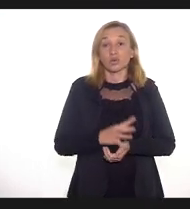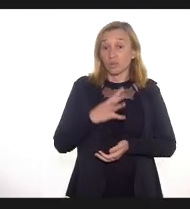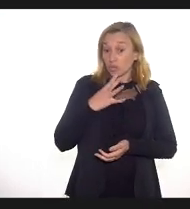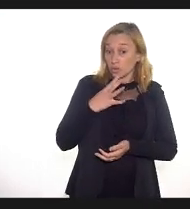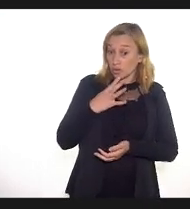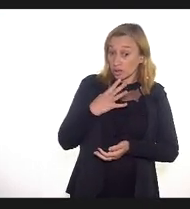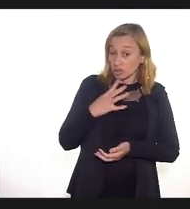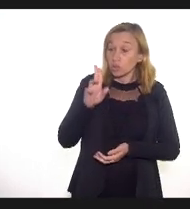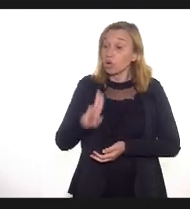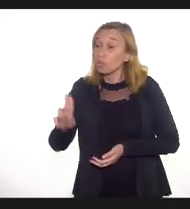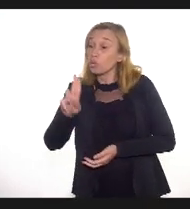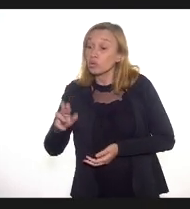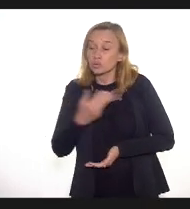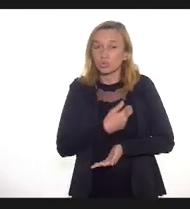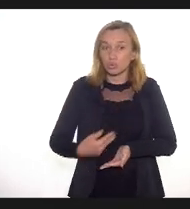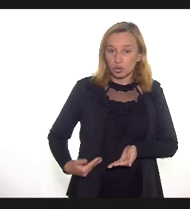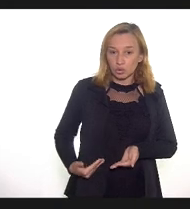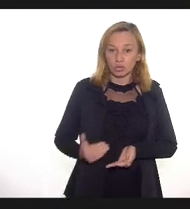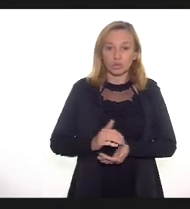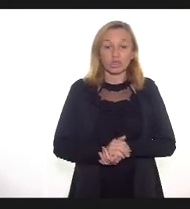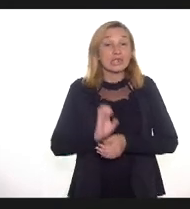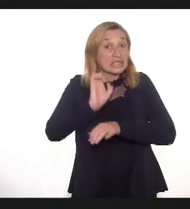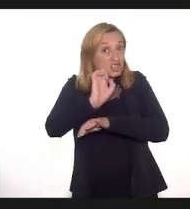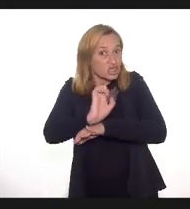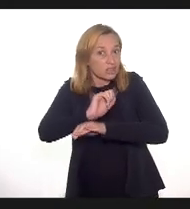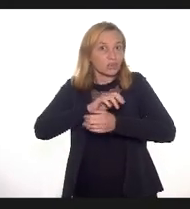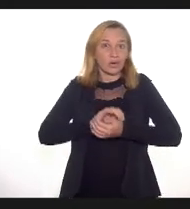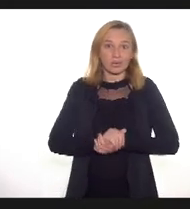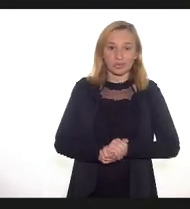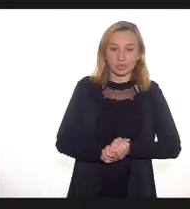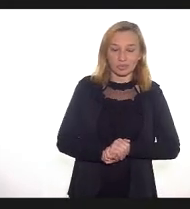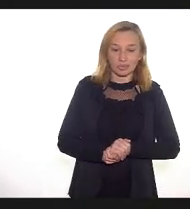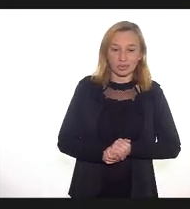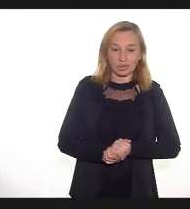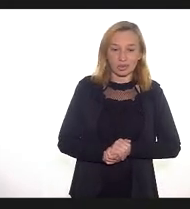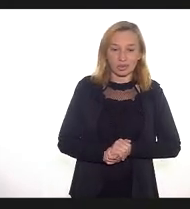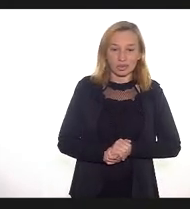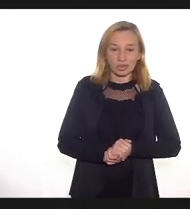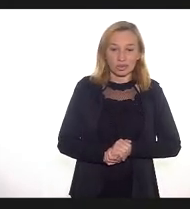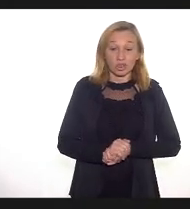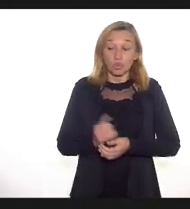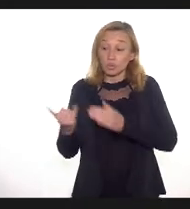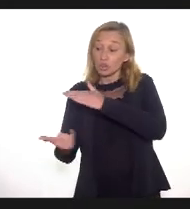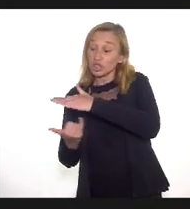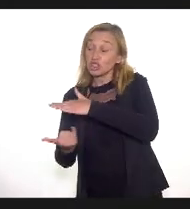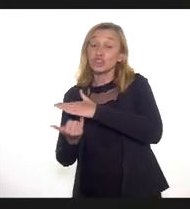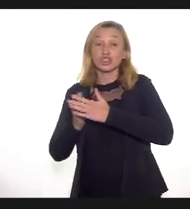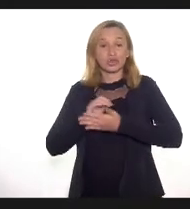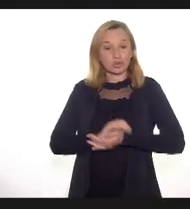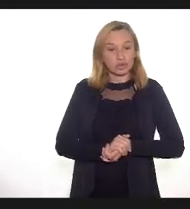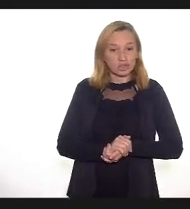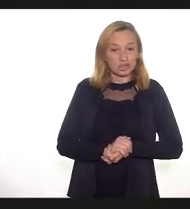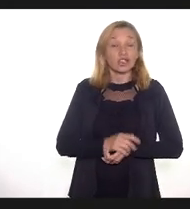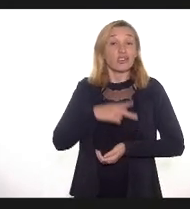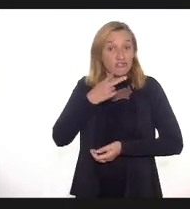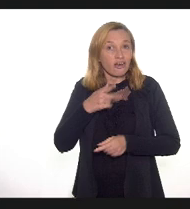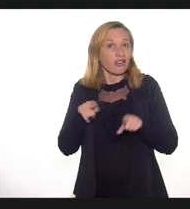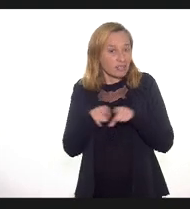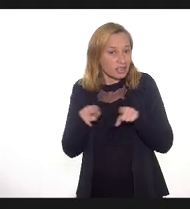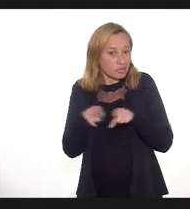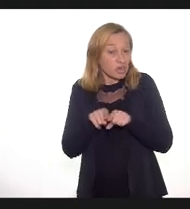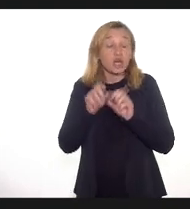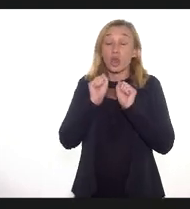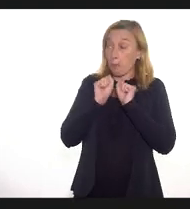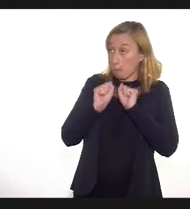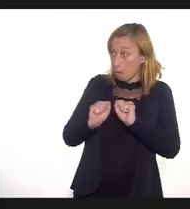como de utilidade pública estadual uma instituição que fala também e pode